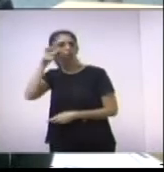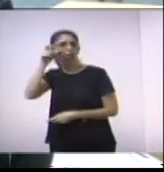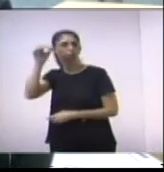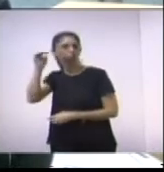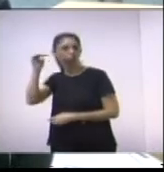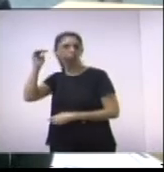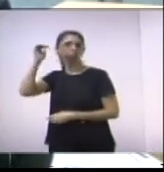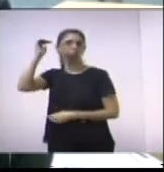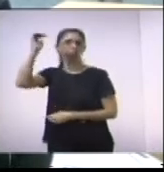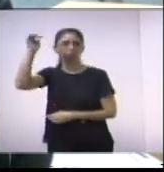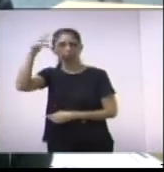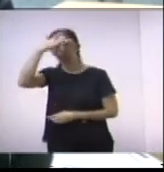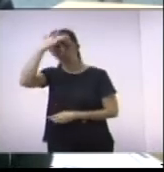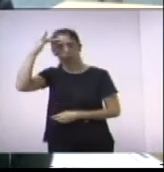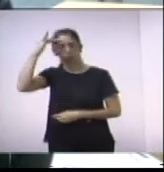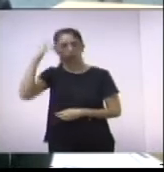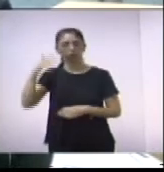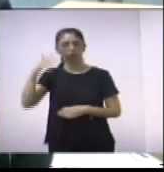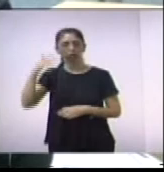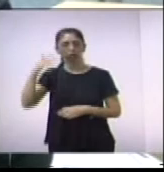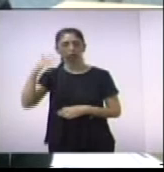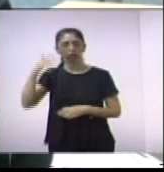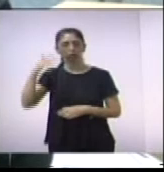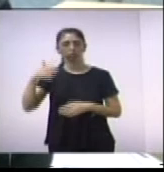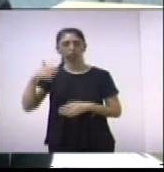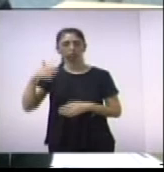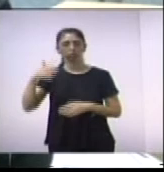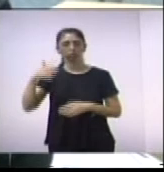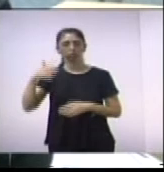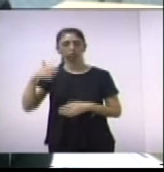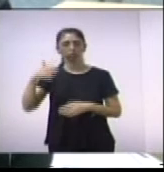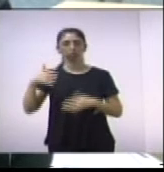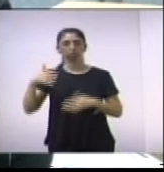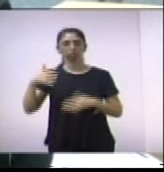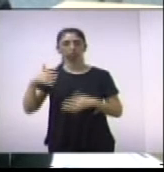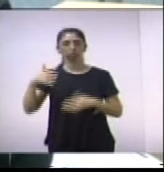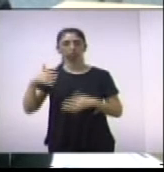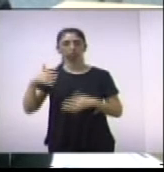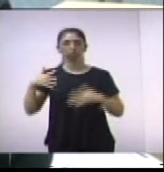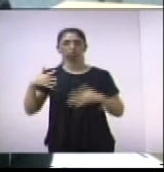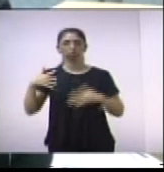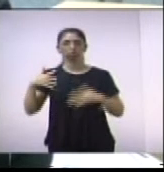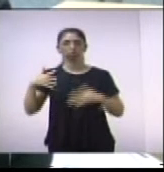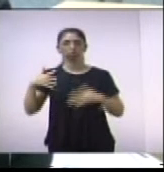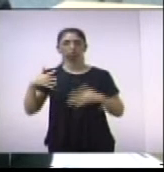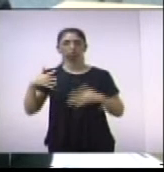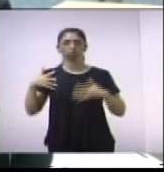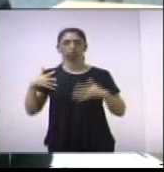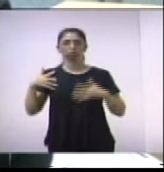não trabalha e ainda quer atrapalhar o serviço de quem faz.